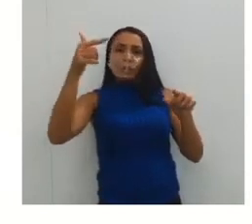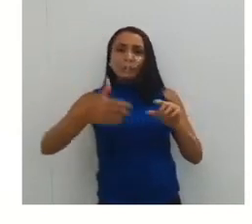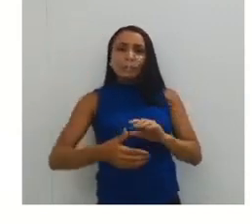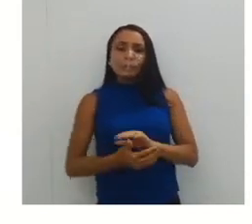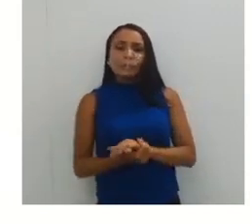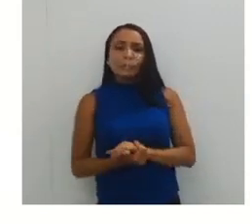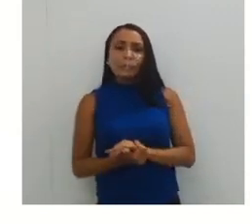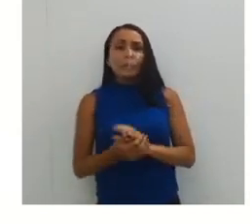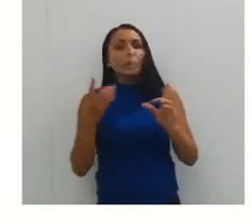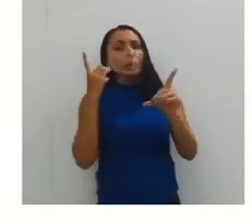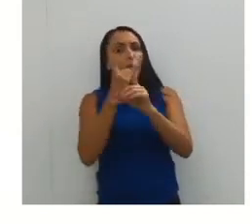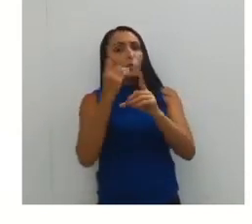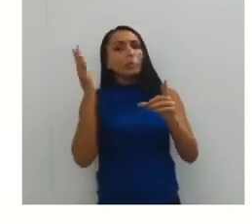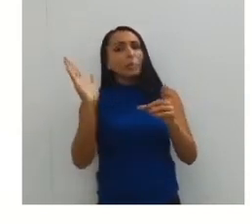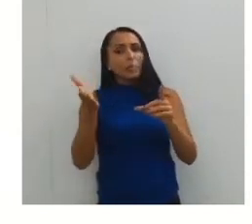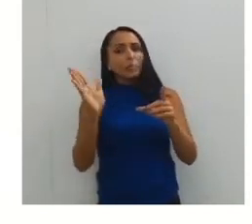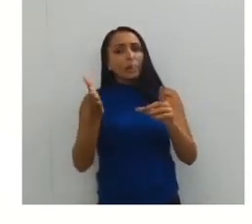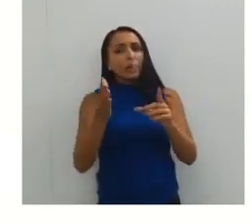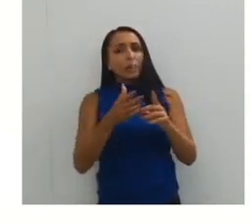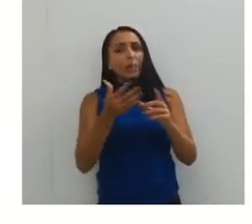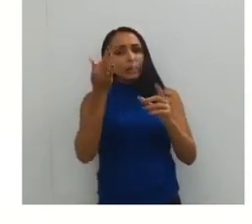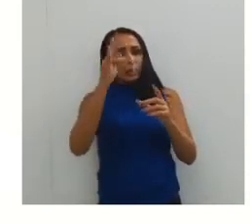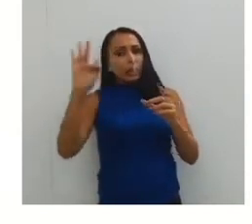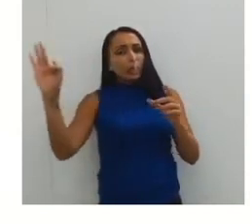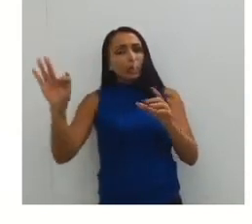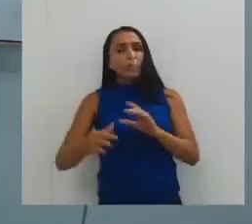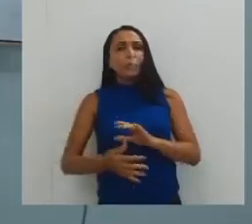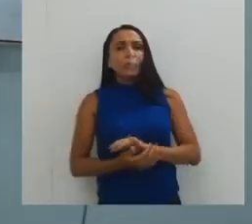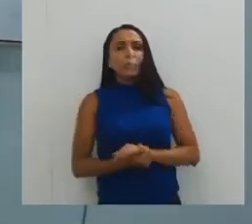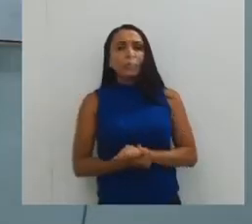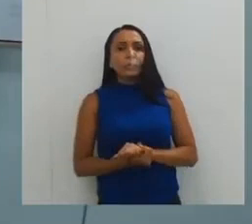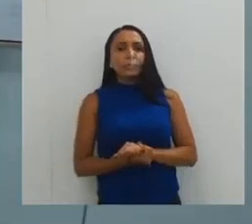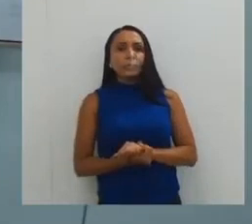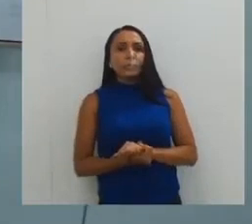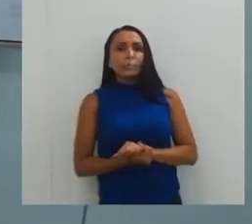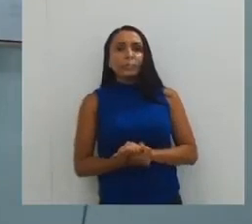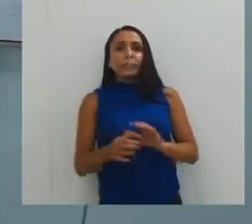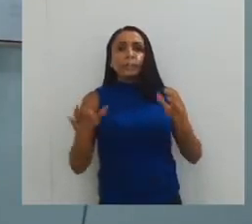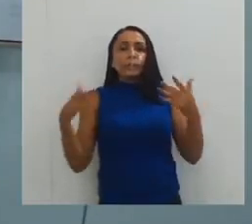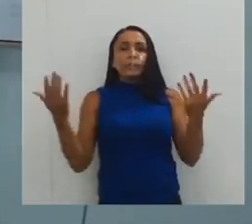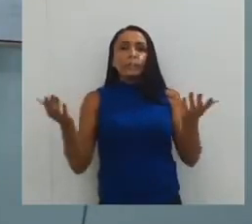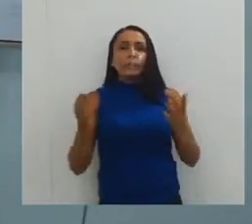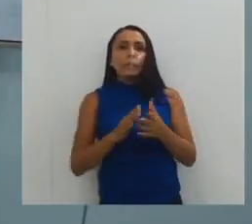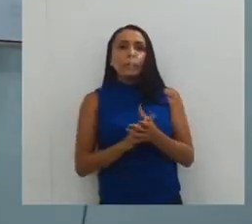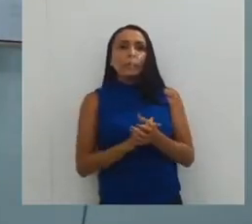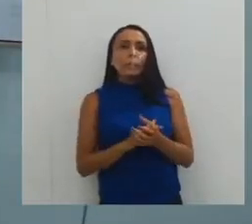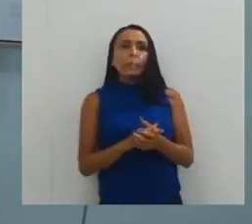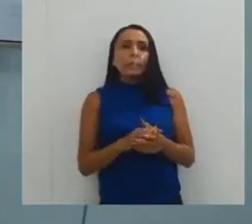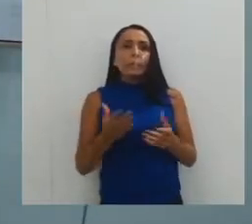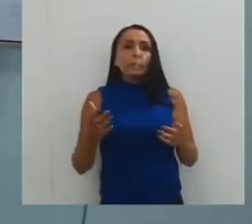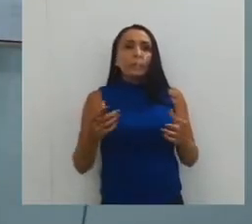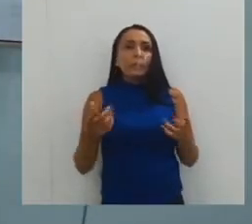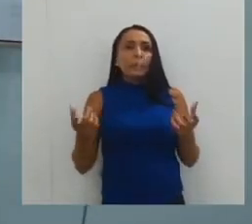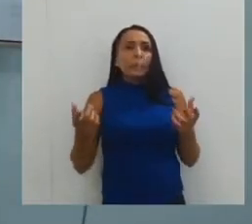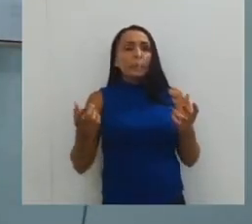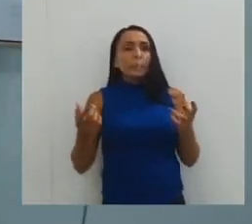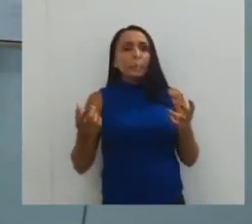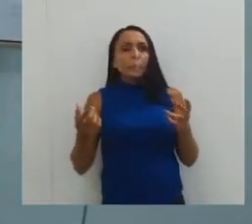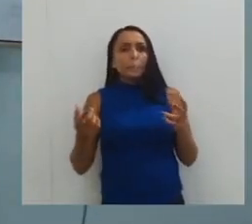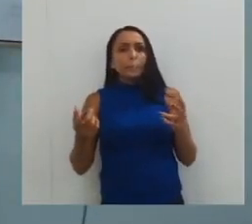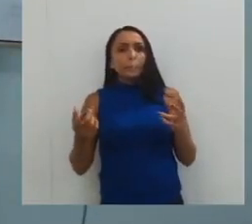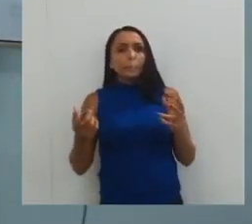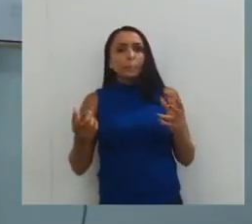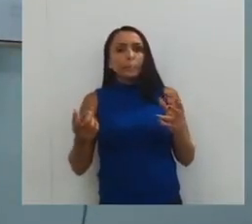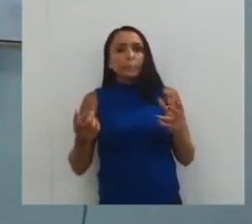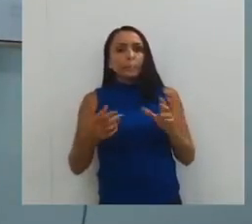A gente já encontrou a forma fatorada, beleza? Então, ó, nisso aqui, a gente pega as pontas, ó, as